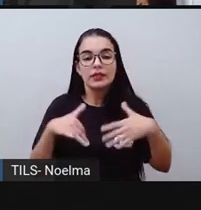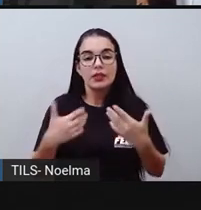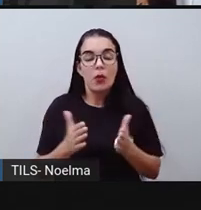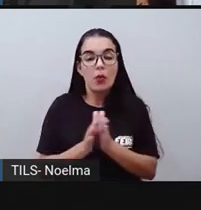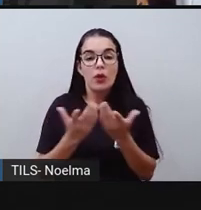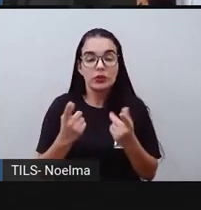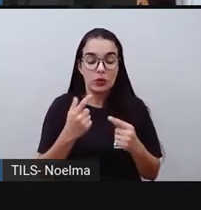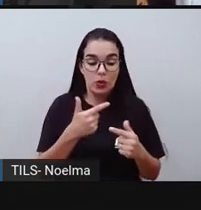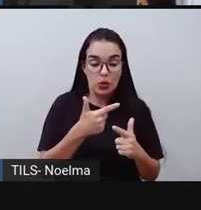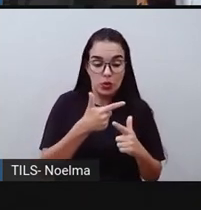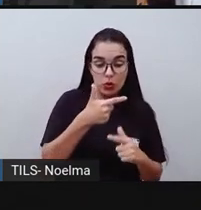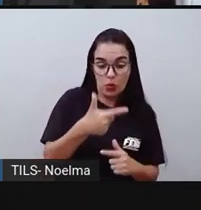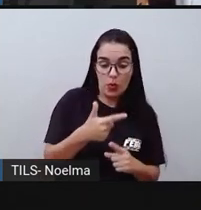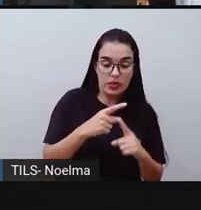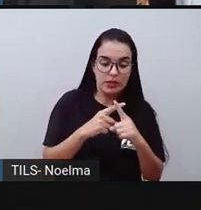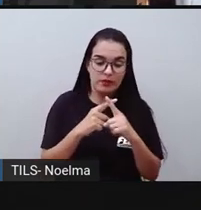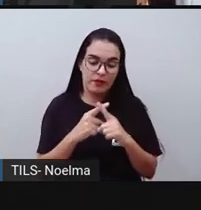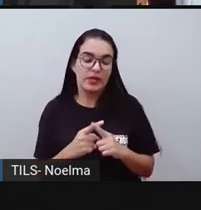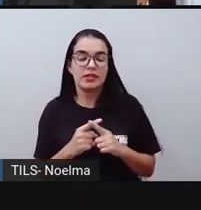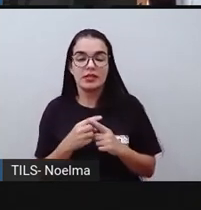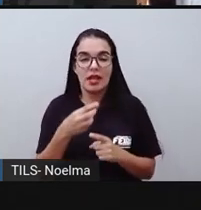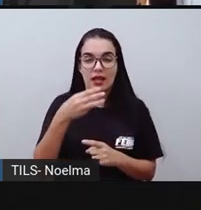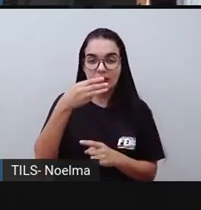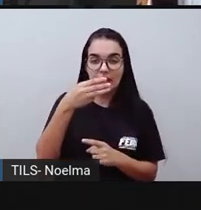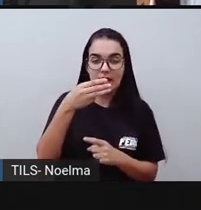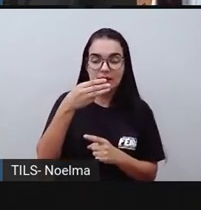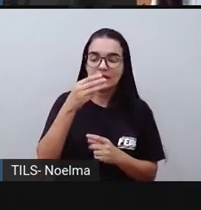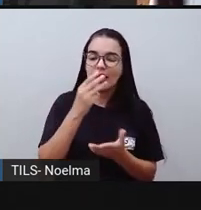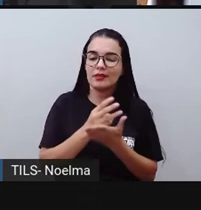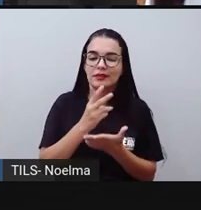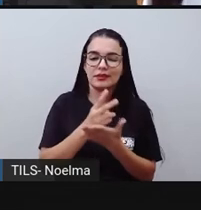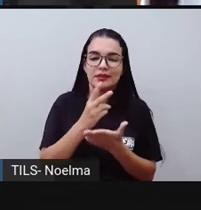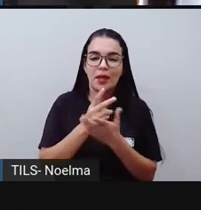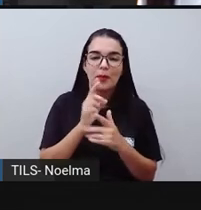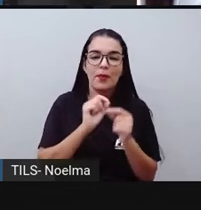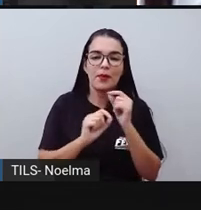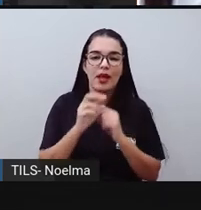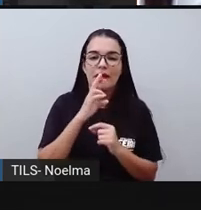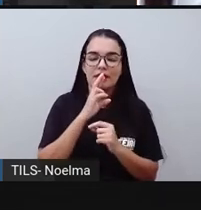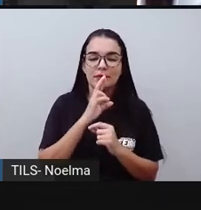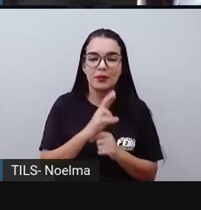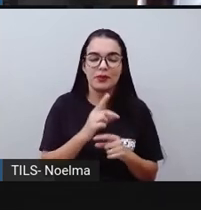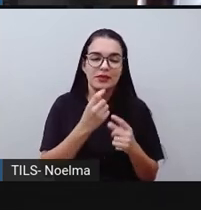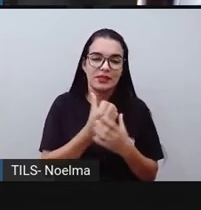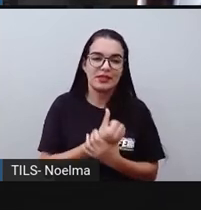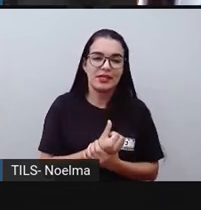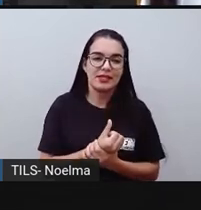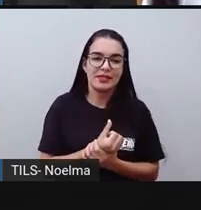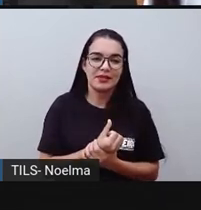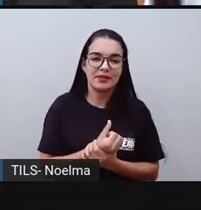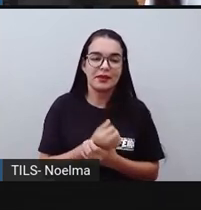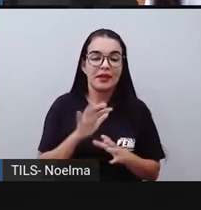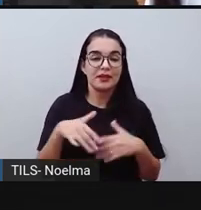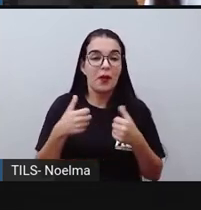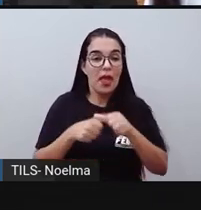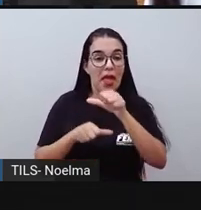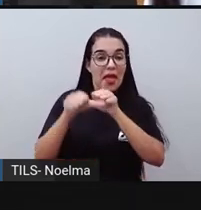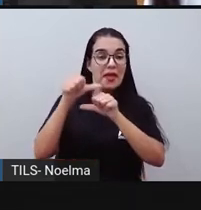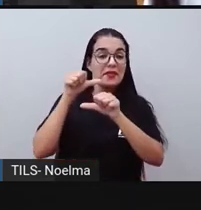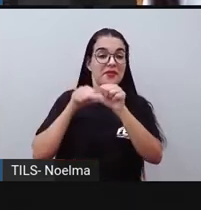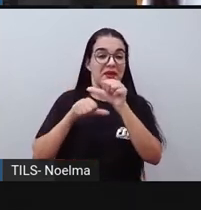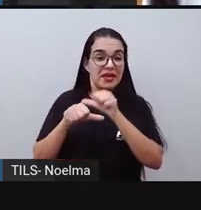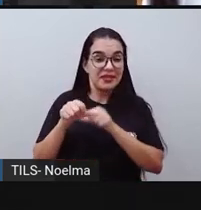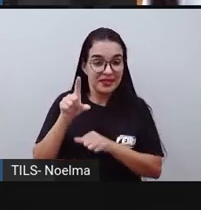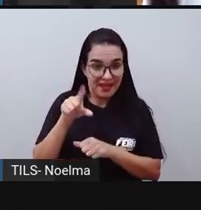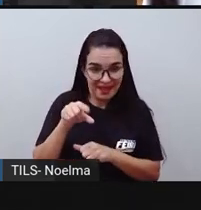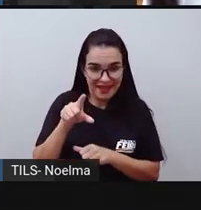multiplica 2 vezes 3, nós encontramos no resultado dessa multiplicação o valor de 6. E fazendo a